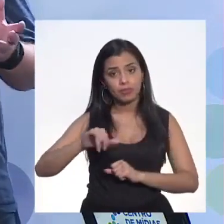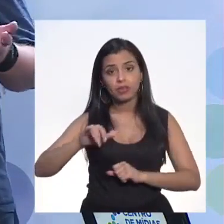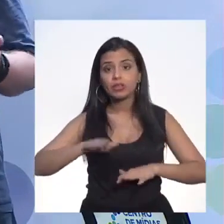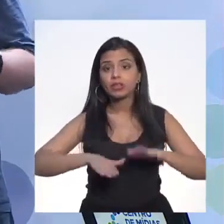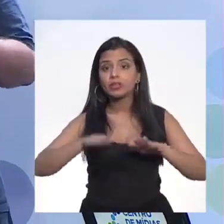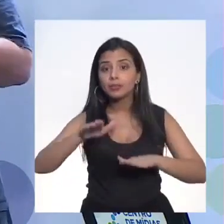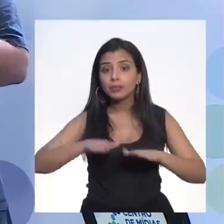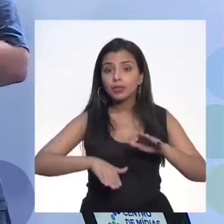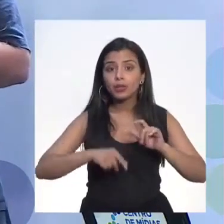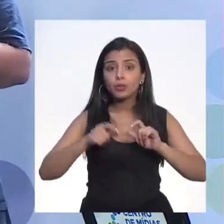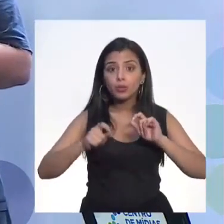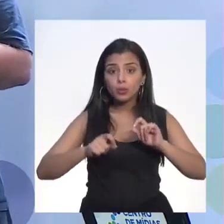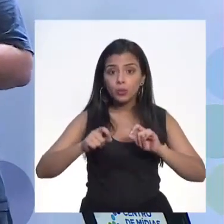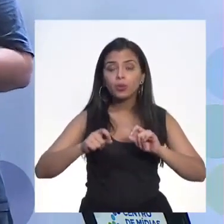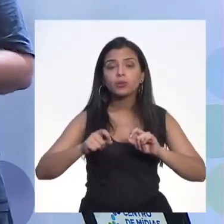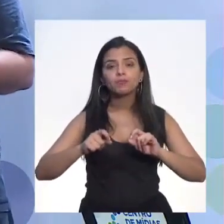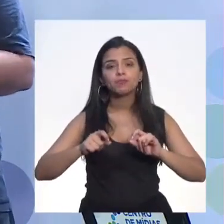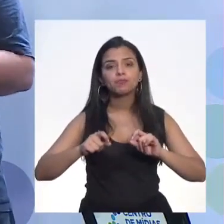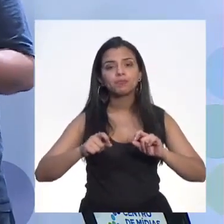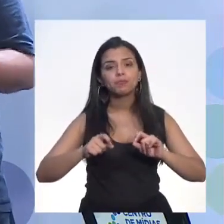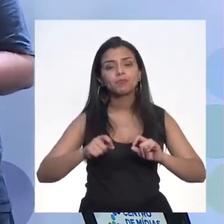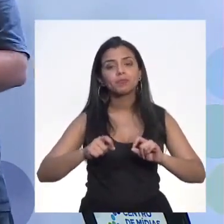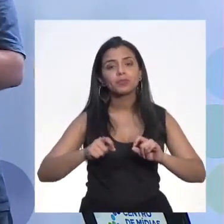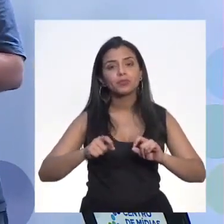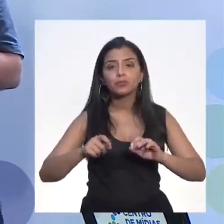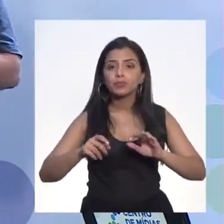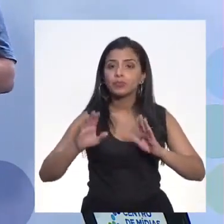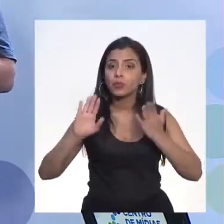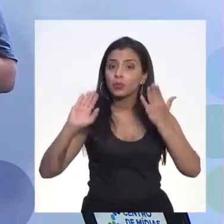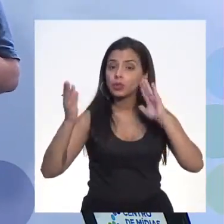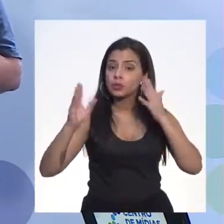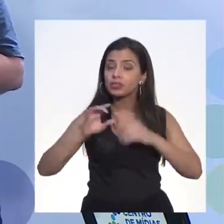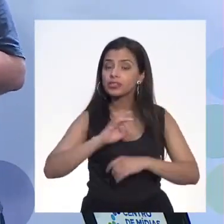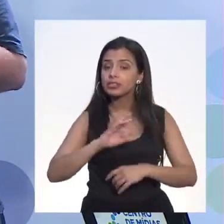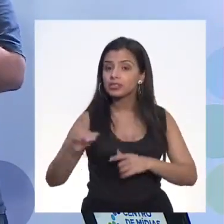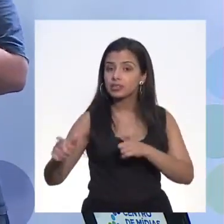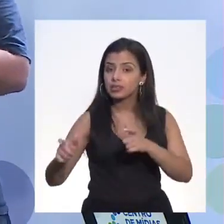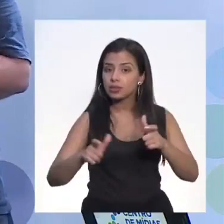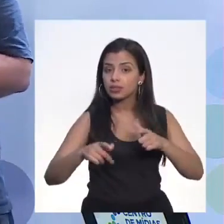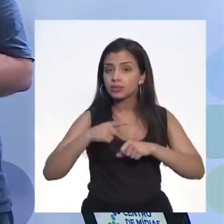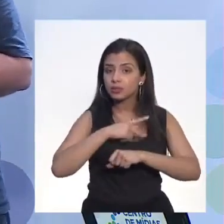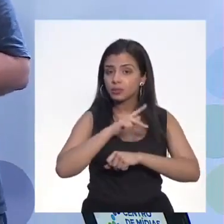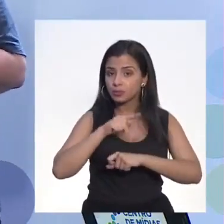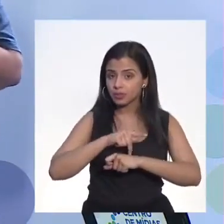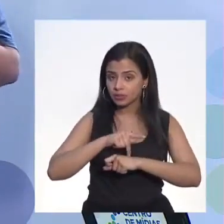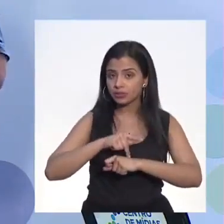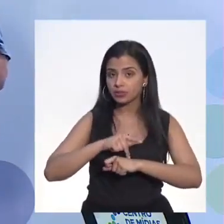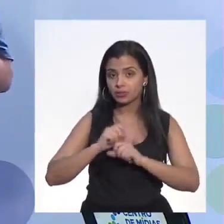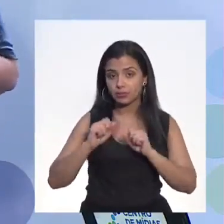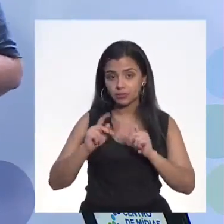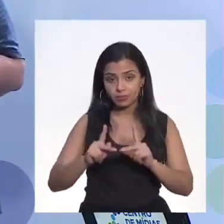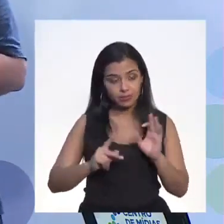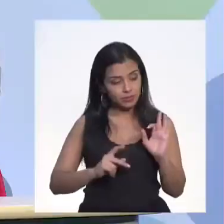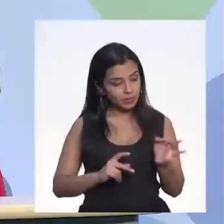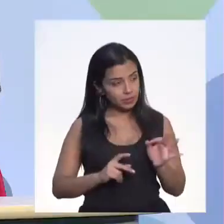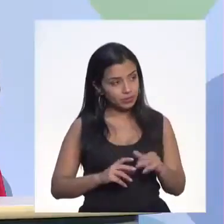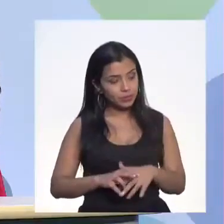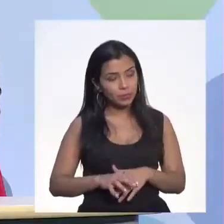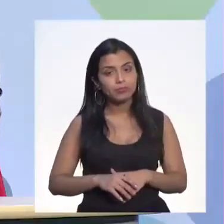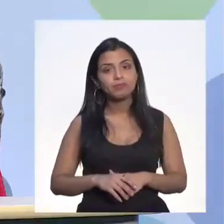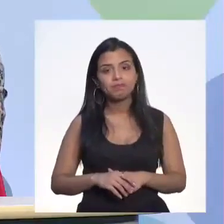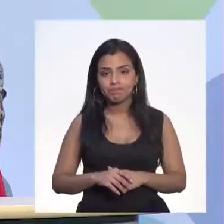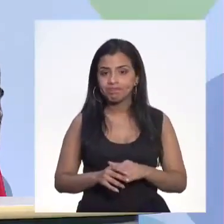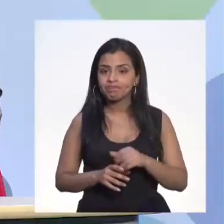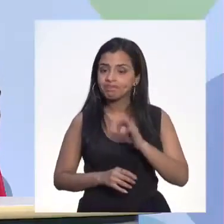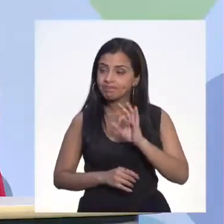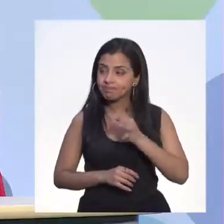quê? Com os fatores, os elementos climáticos de cada região do país e do planeta. Certo, professora? Certinho.